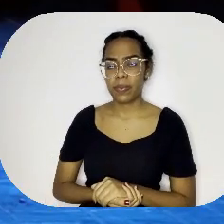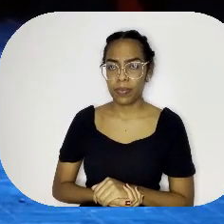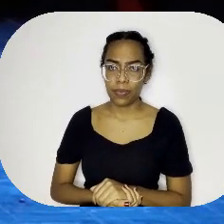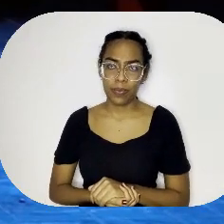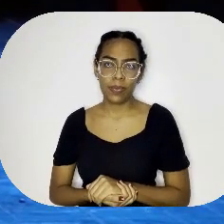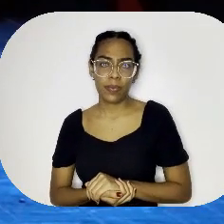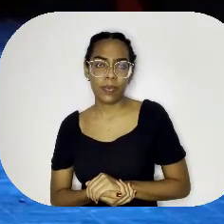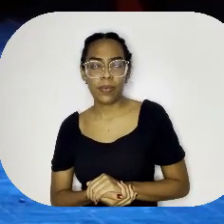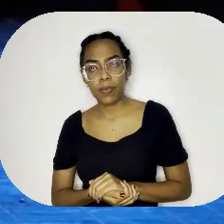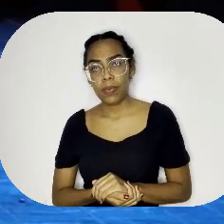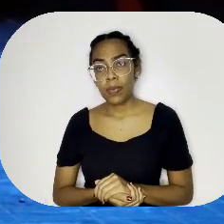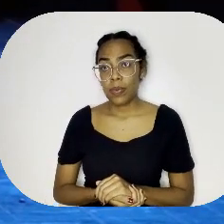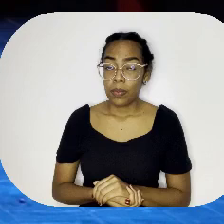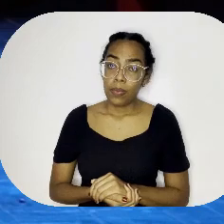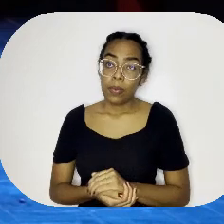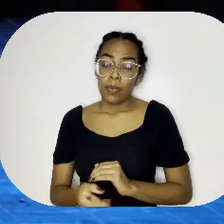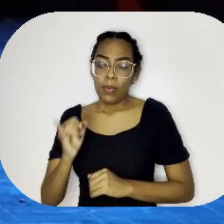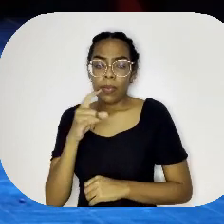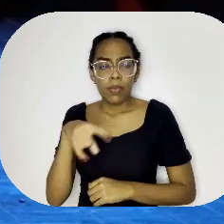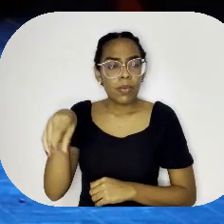conhecida receita.